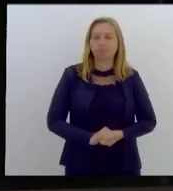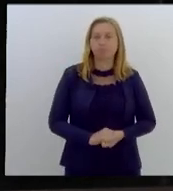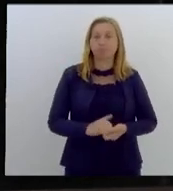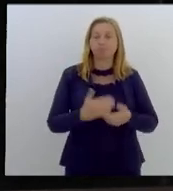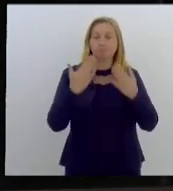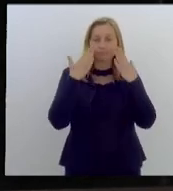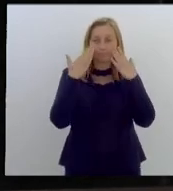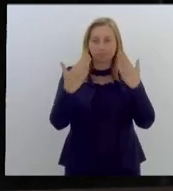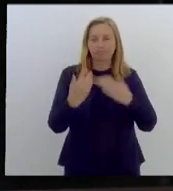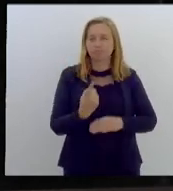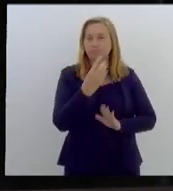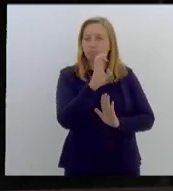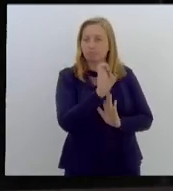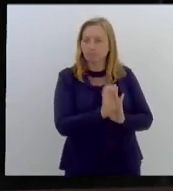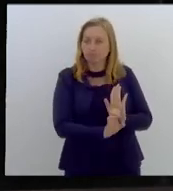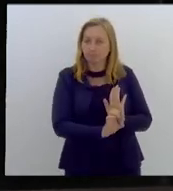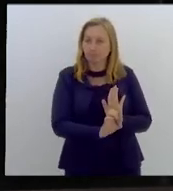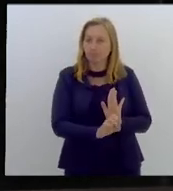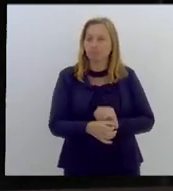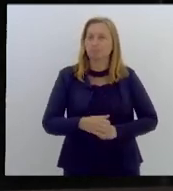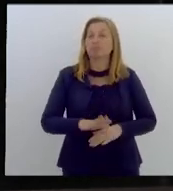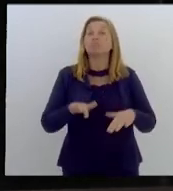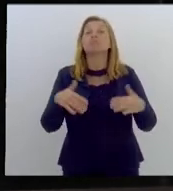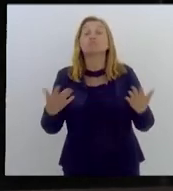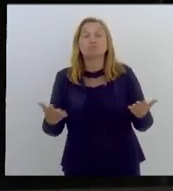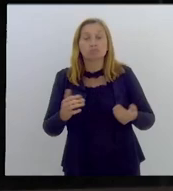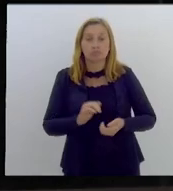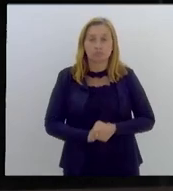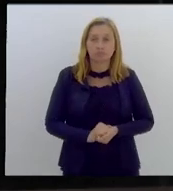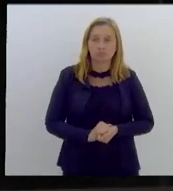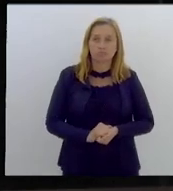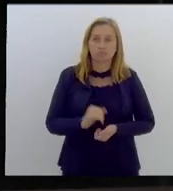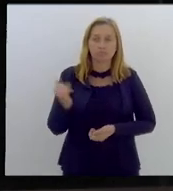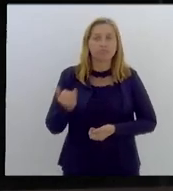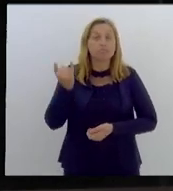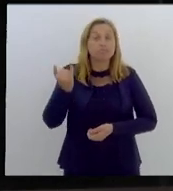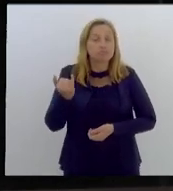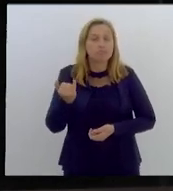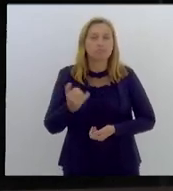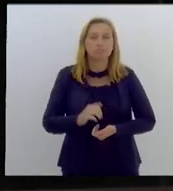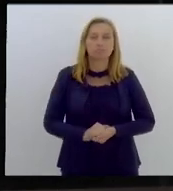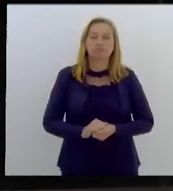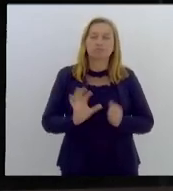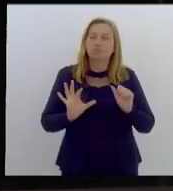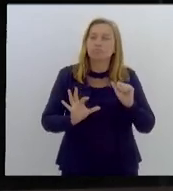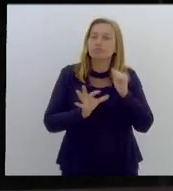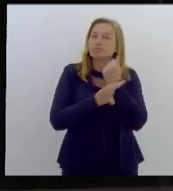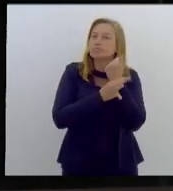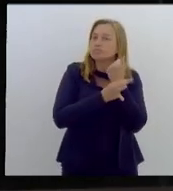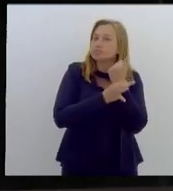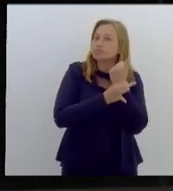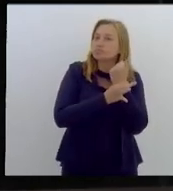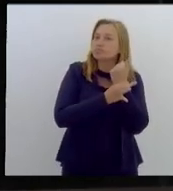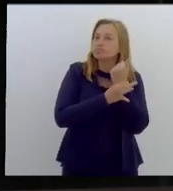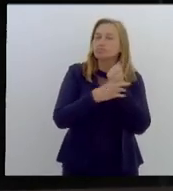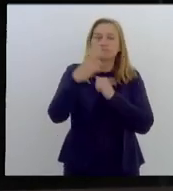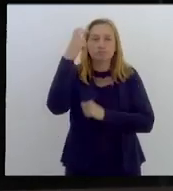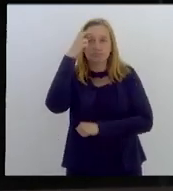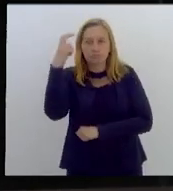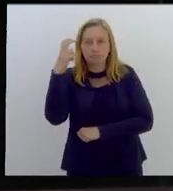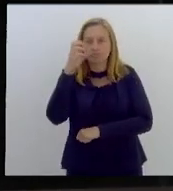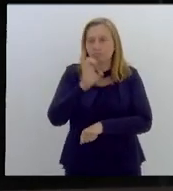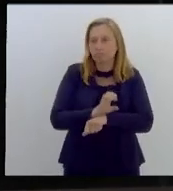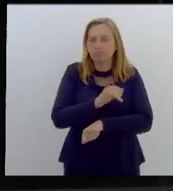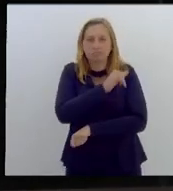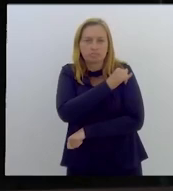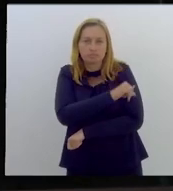apresentei uma emenda. Qual é a finalidade dessa emenda? Assegurar para a cultura do Estado do